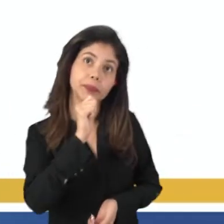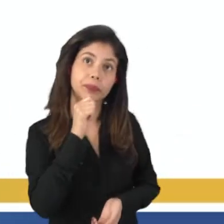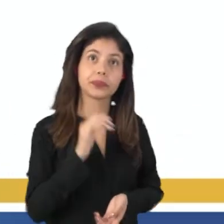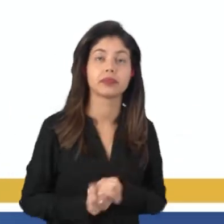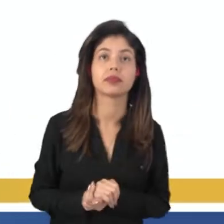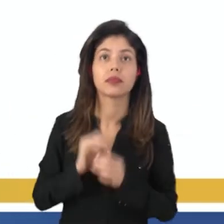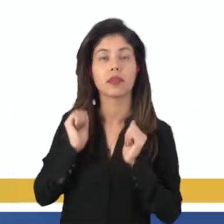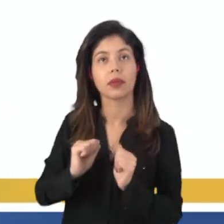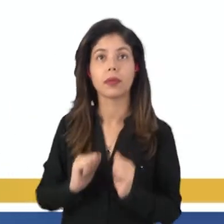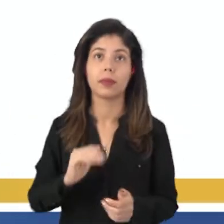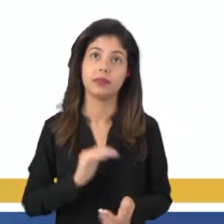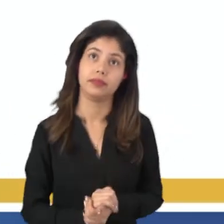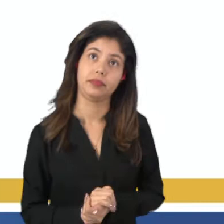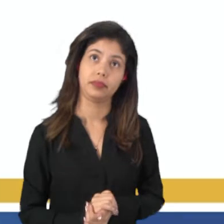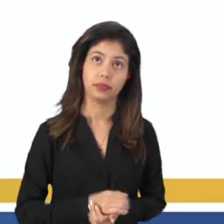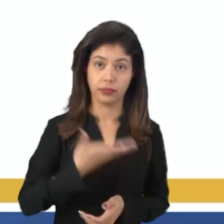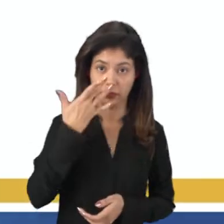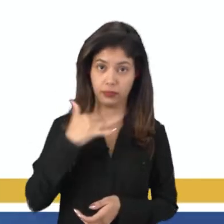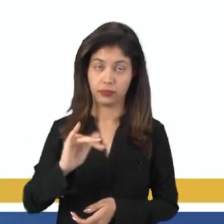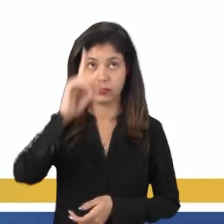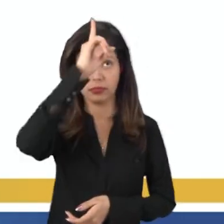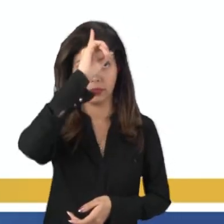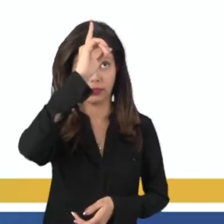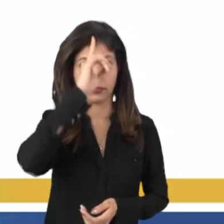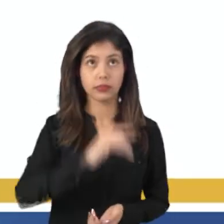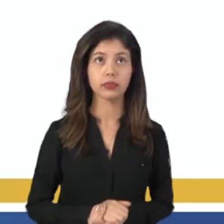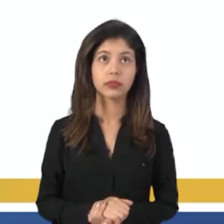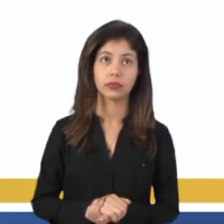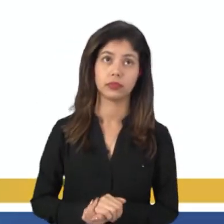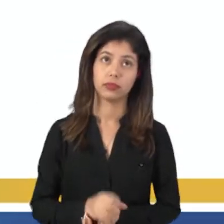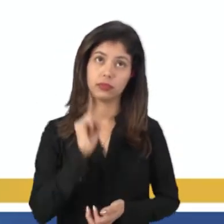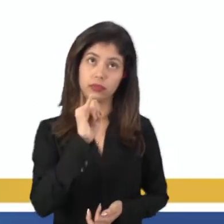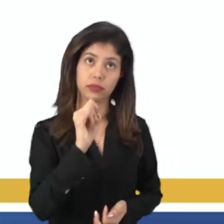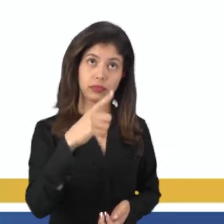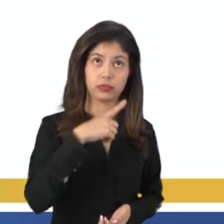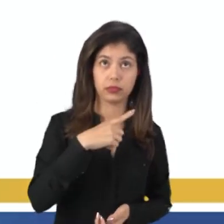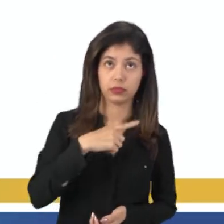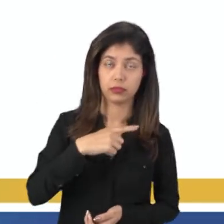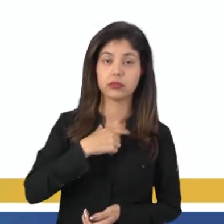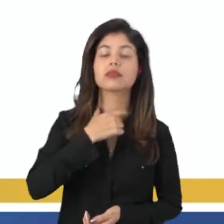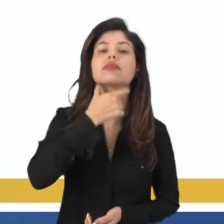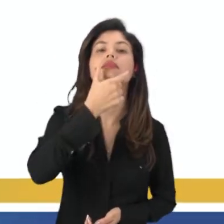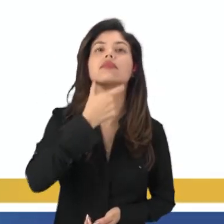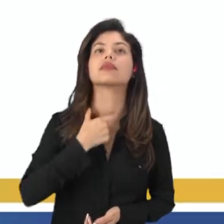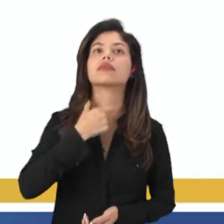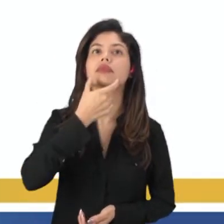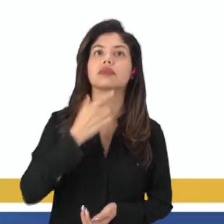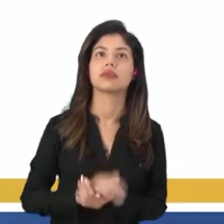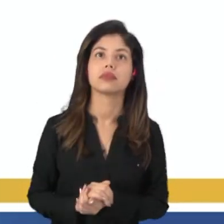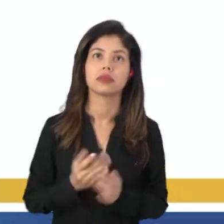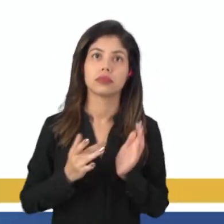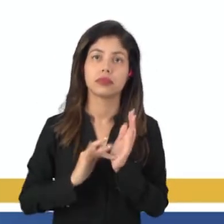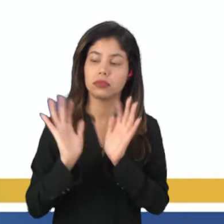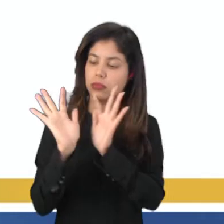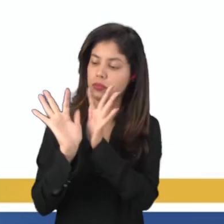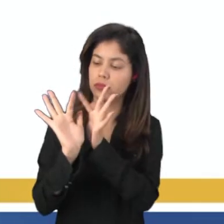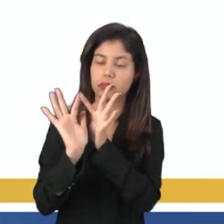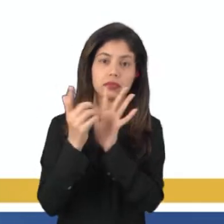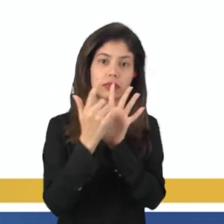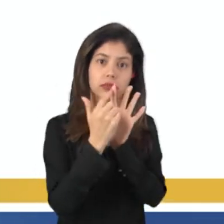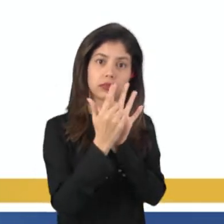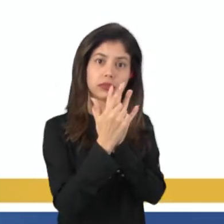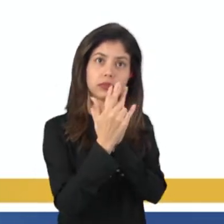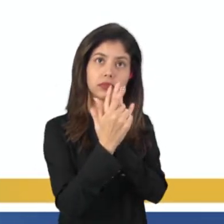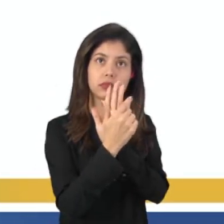problemas de saúde podem acometer crianças e adultos. Se você sente dores no pescoço e as pontas dos